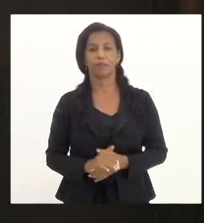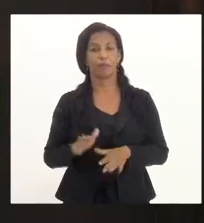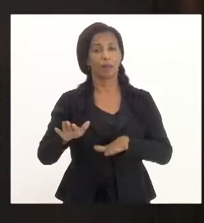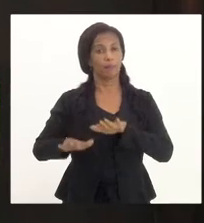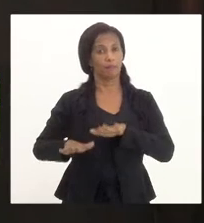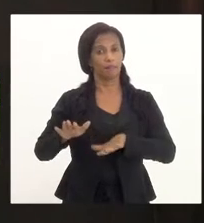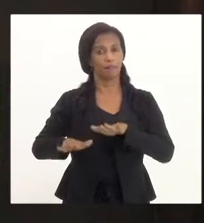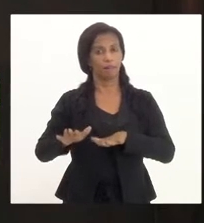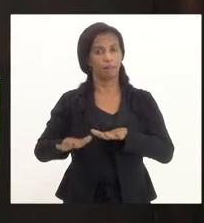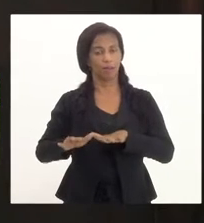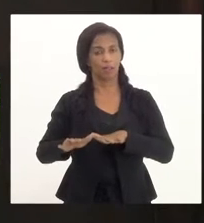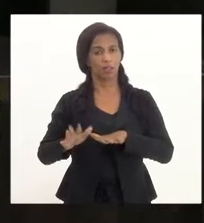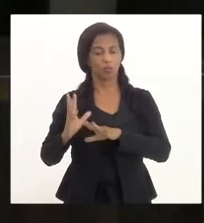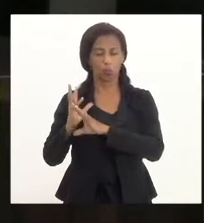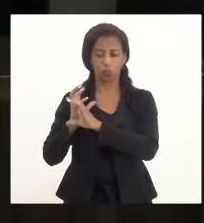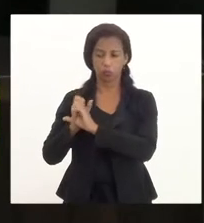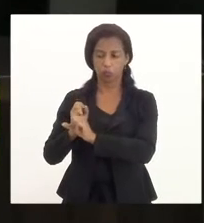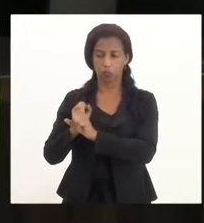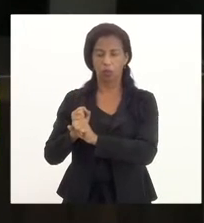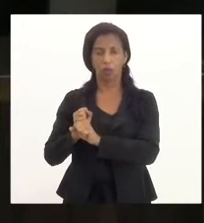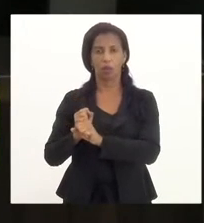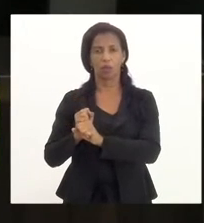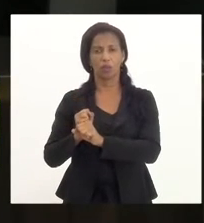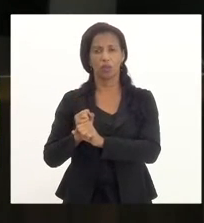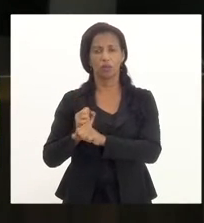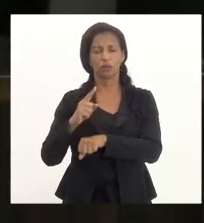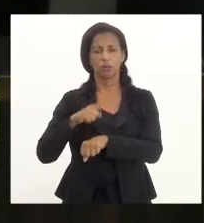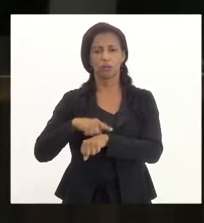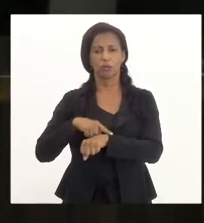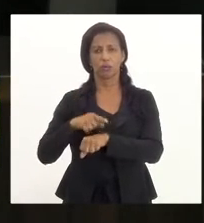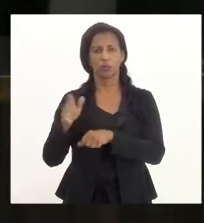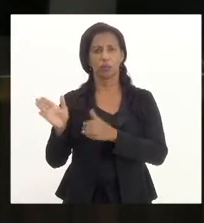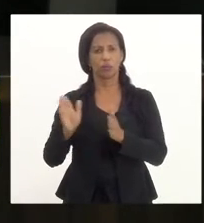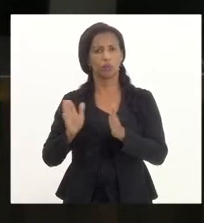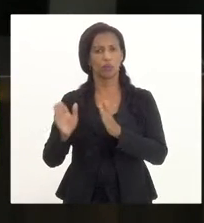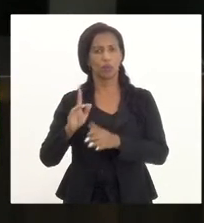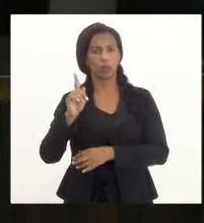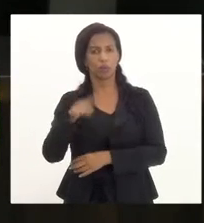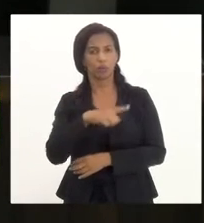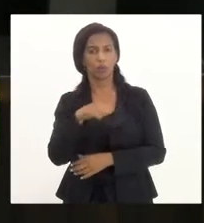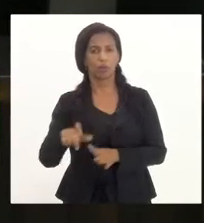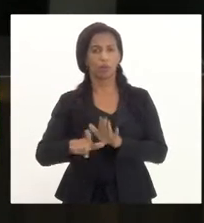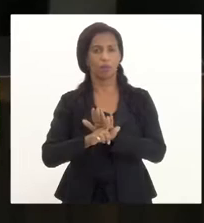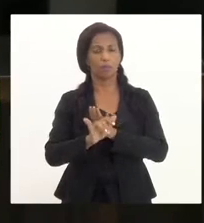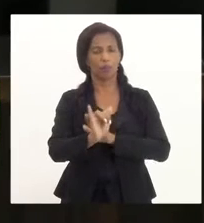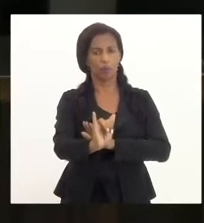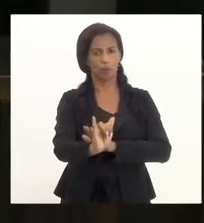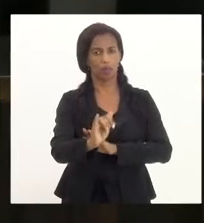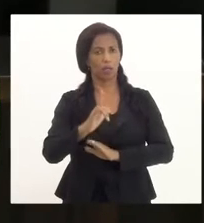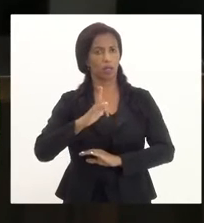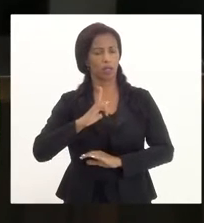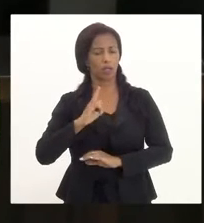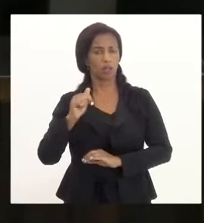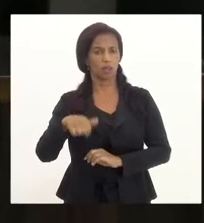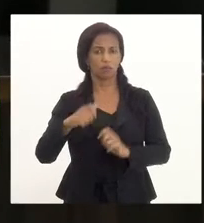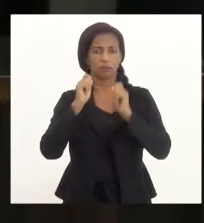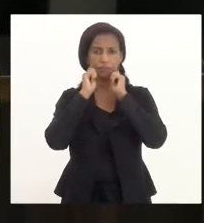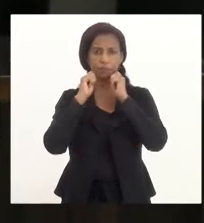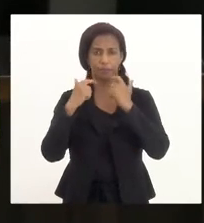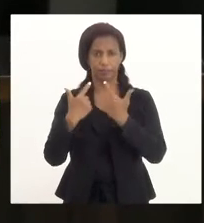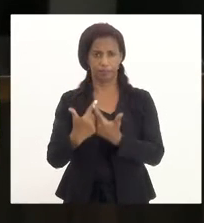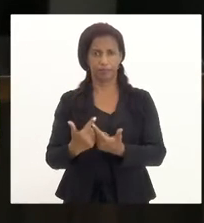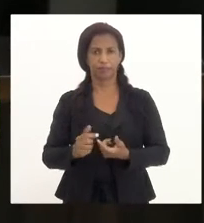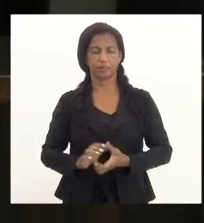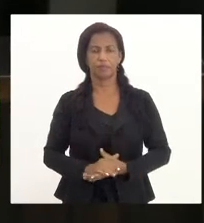mesmo com a contagem de prazo suspensa por lei específica que existe aqui na Assembleia